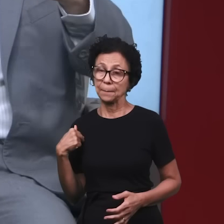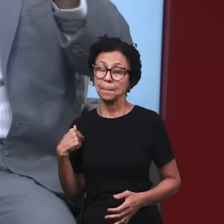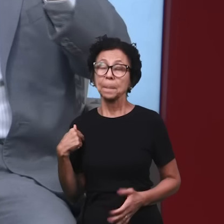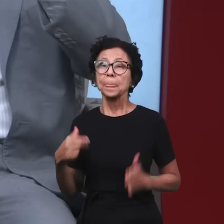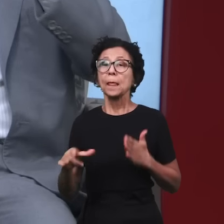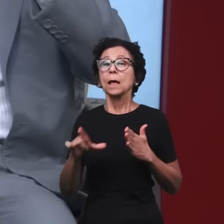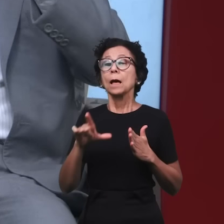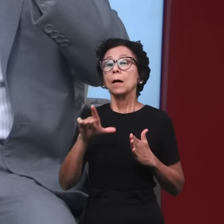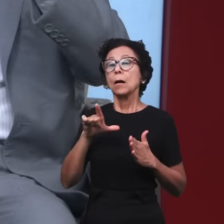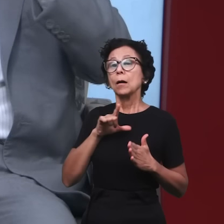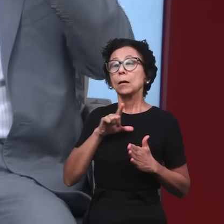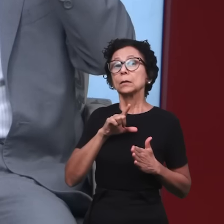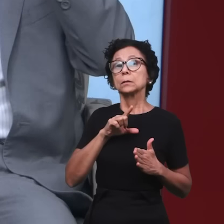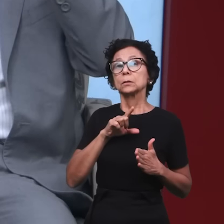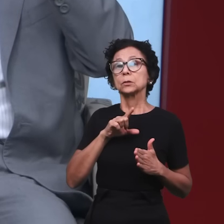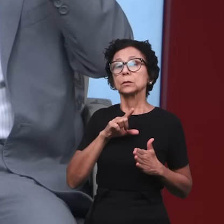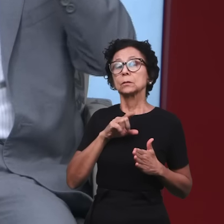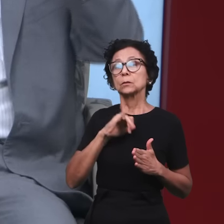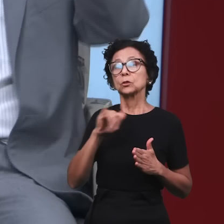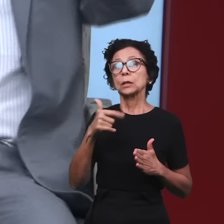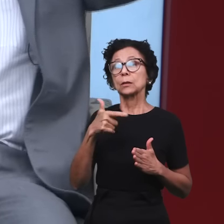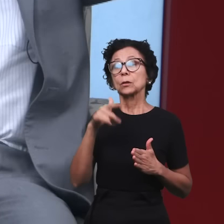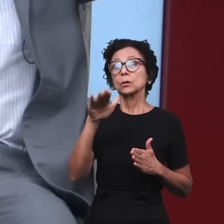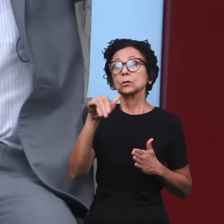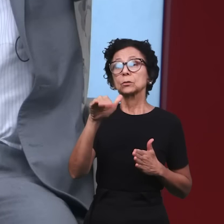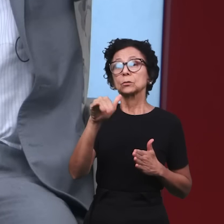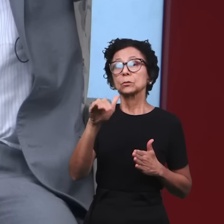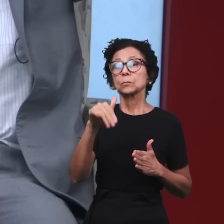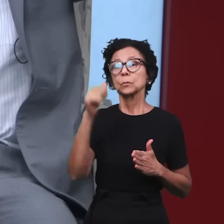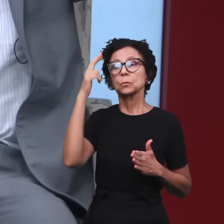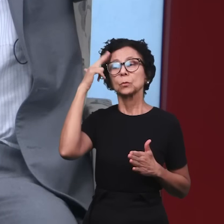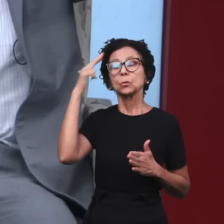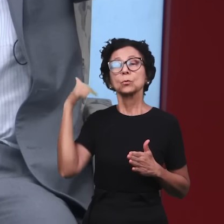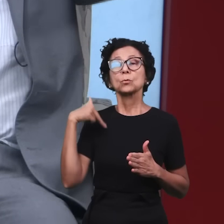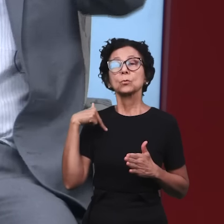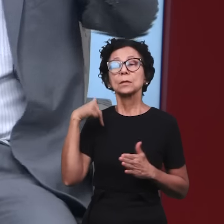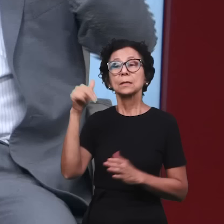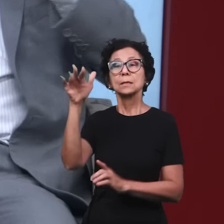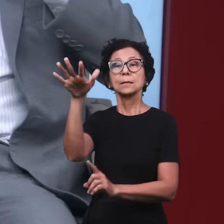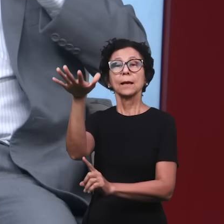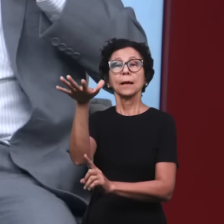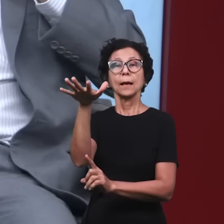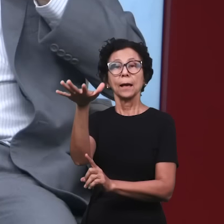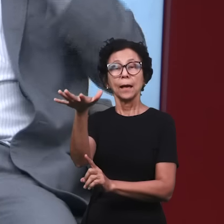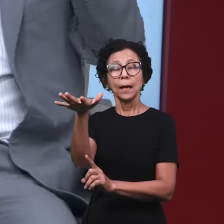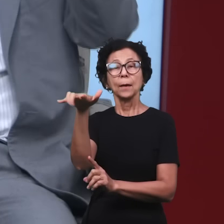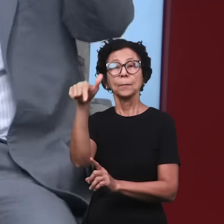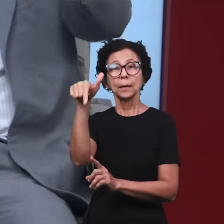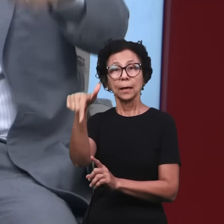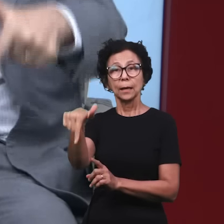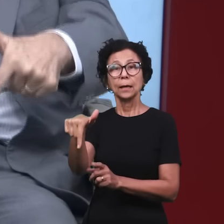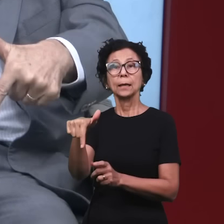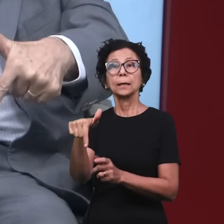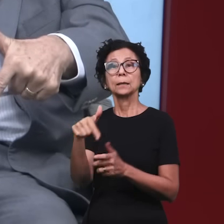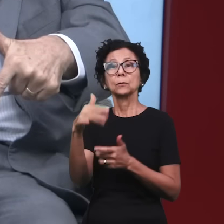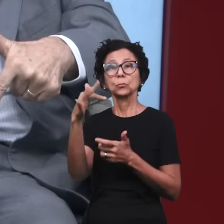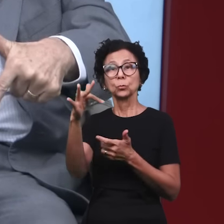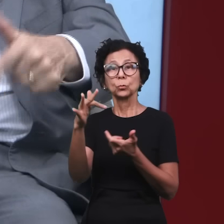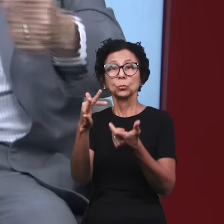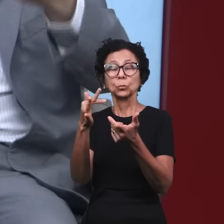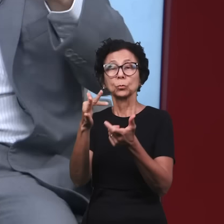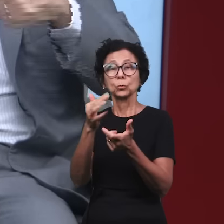Antecipadamente, chamou a José e, ao invés de lhe impor as mãos, confirmando-o como